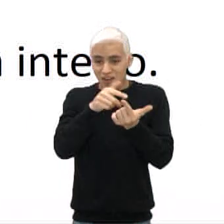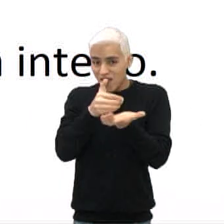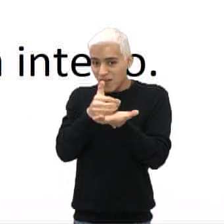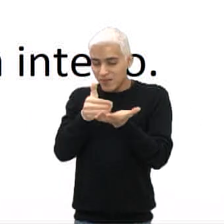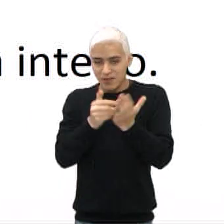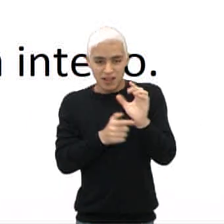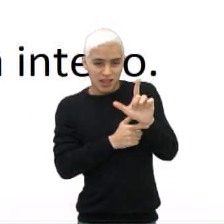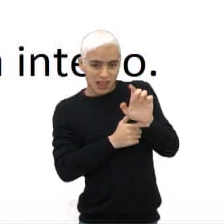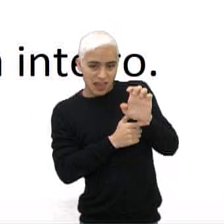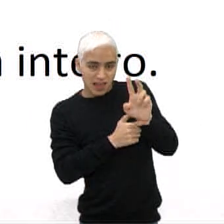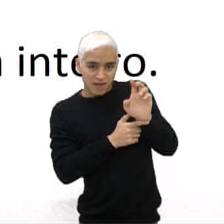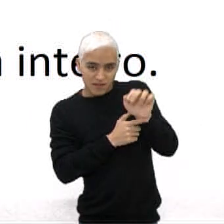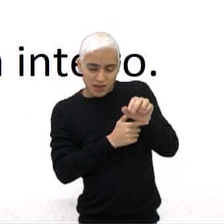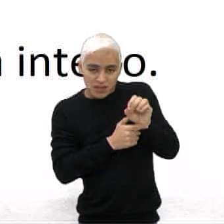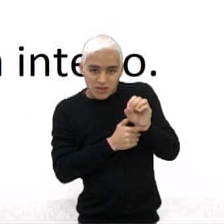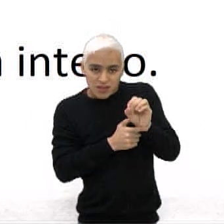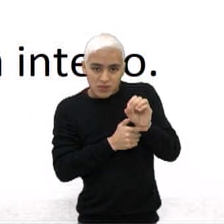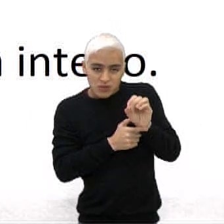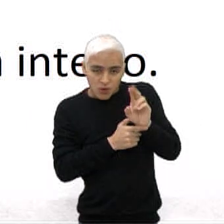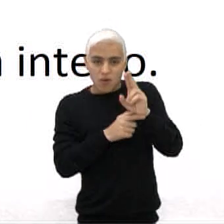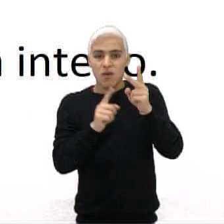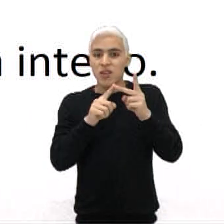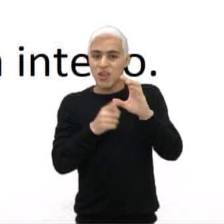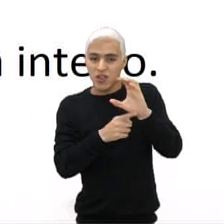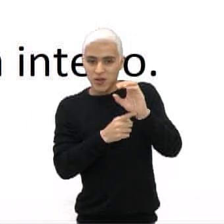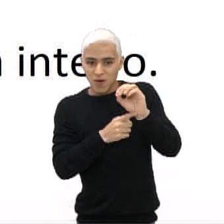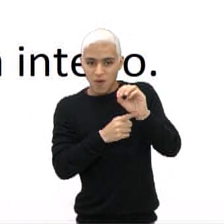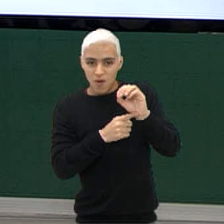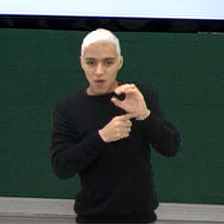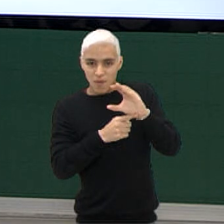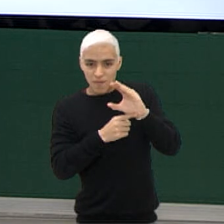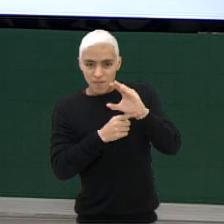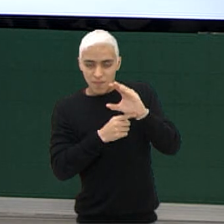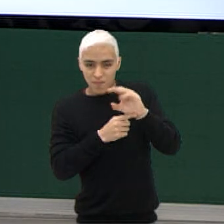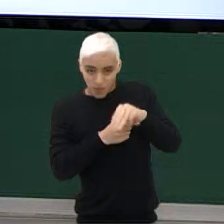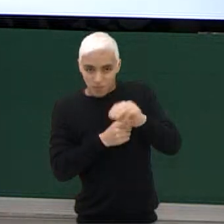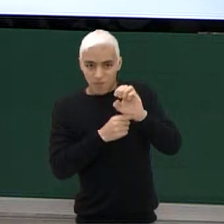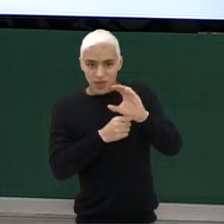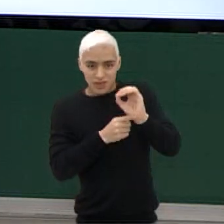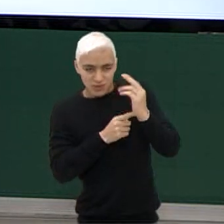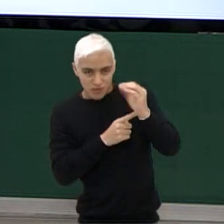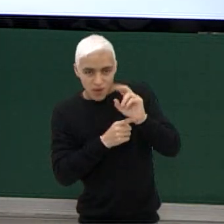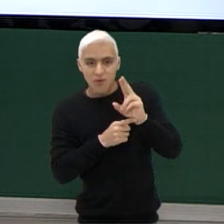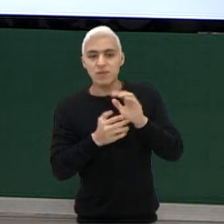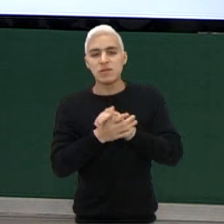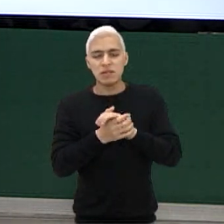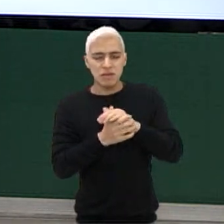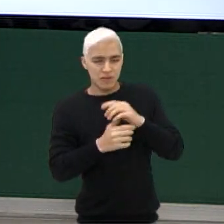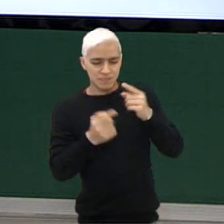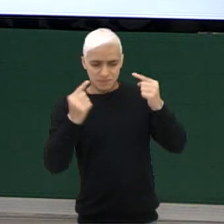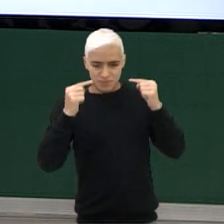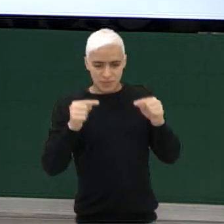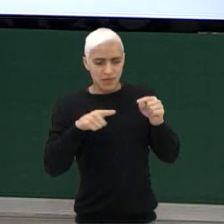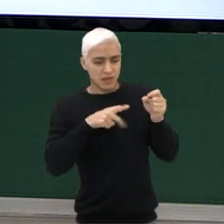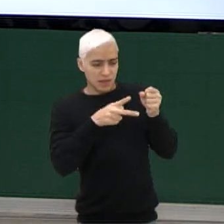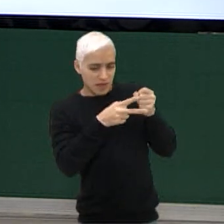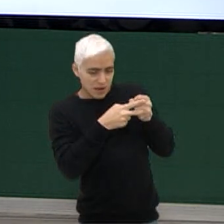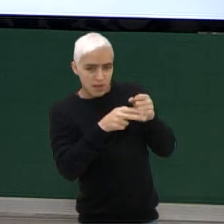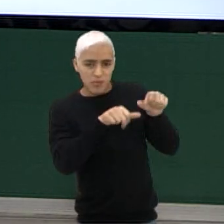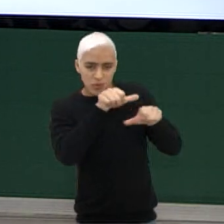vizinha mudou na casa nova. Mas ela não tem. Tem o verbo mudou e o